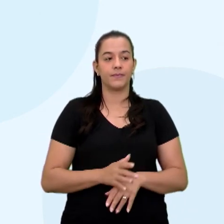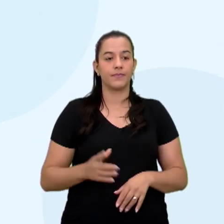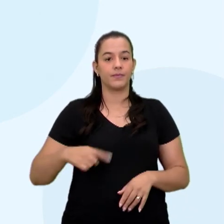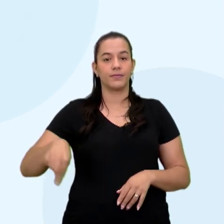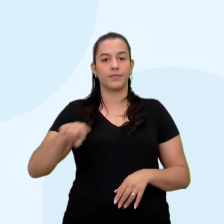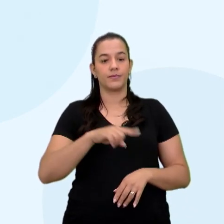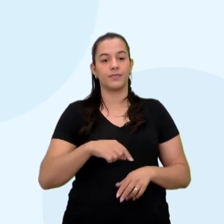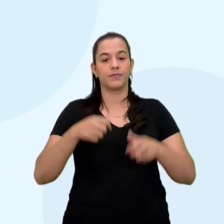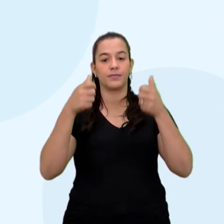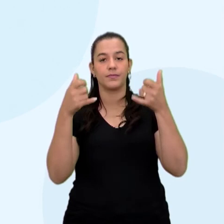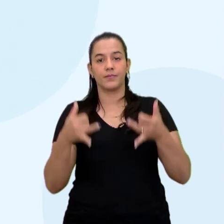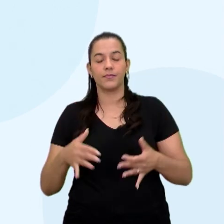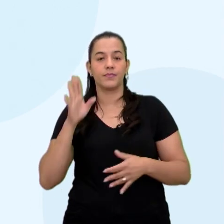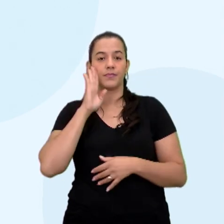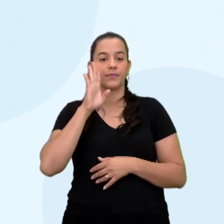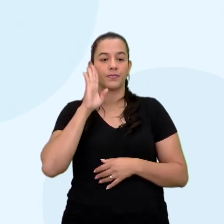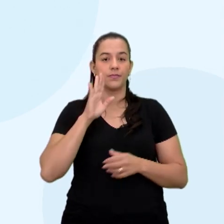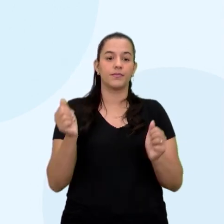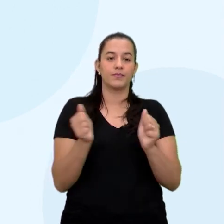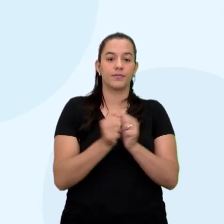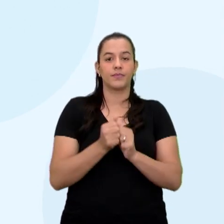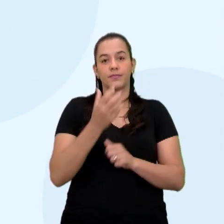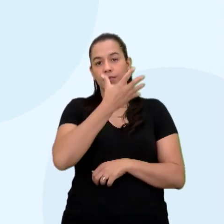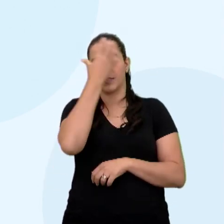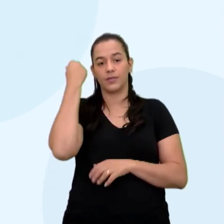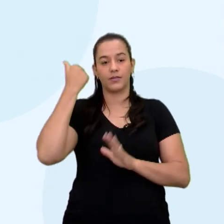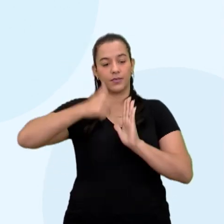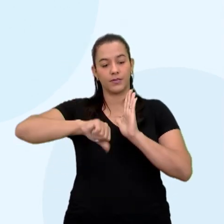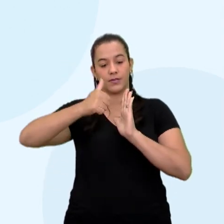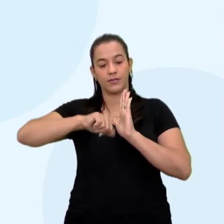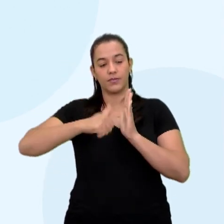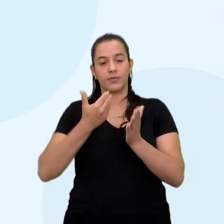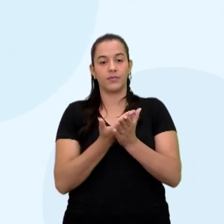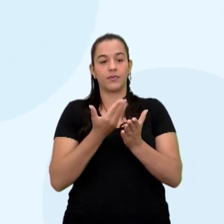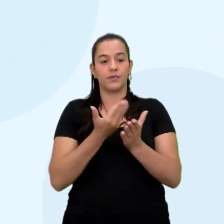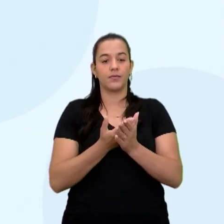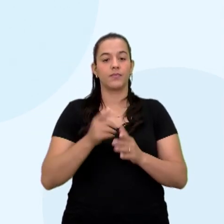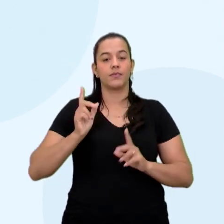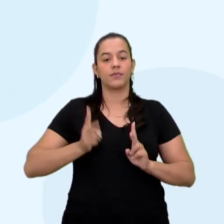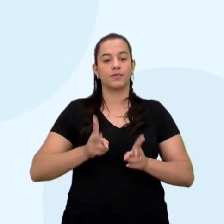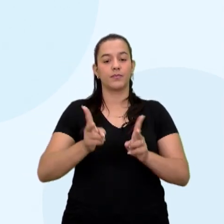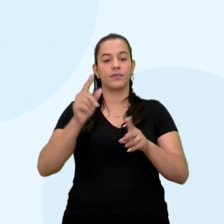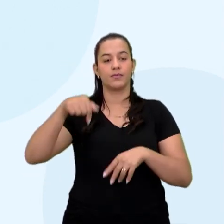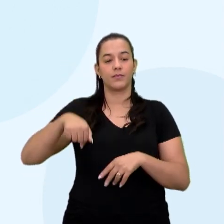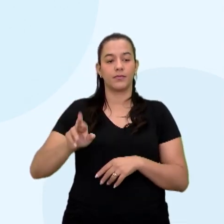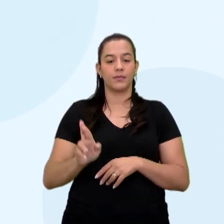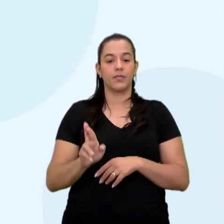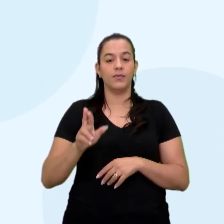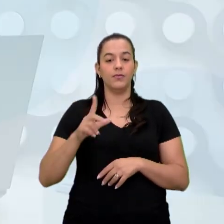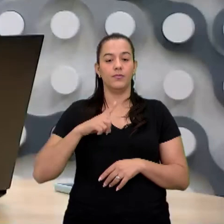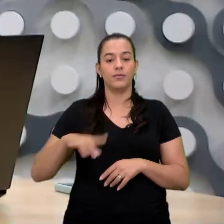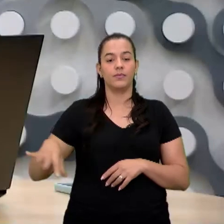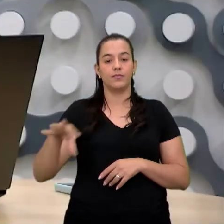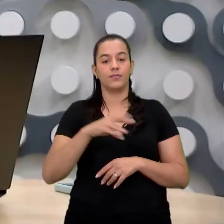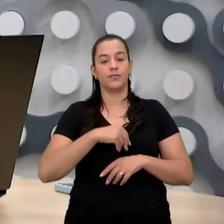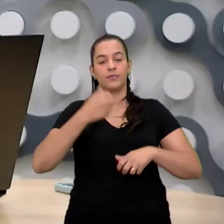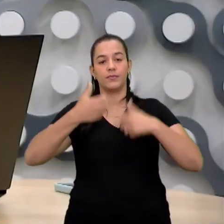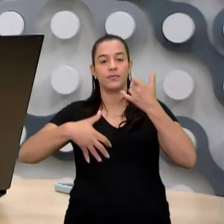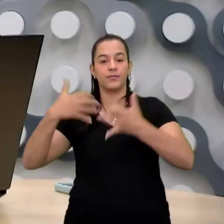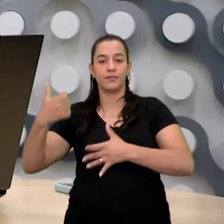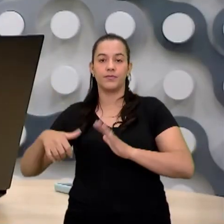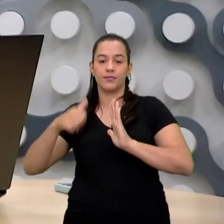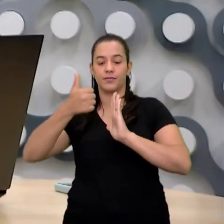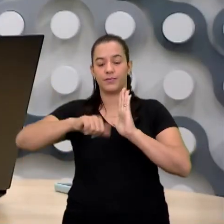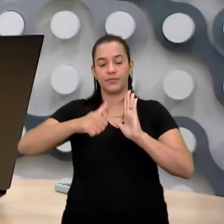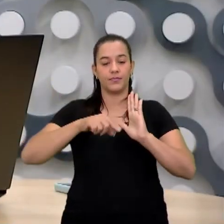Foi muito legal estar com vocês. Não esqueçam de avaliar essa aula, né? Sempre tem o QR Code aí, o link para vocês estarem né,